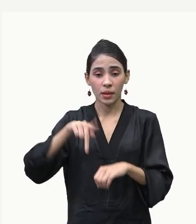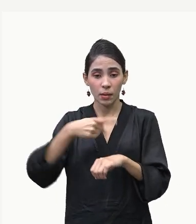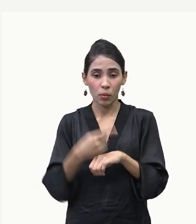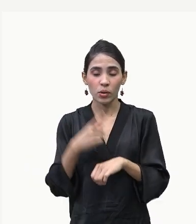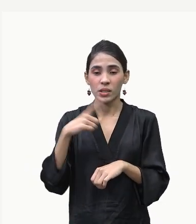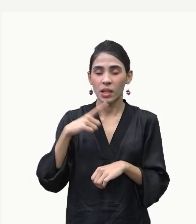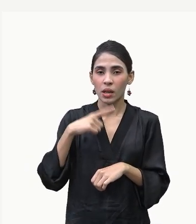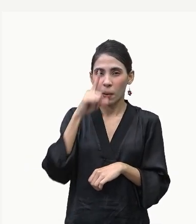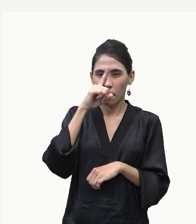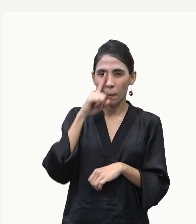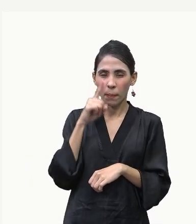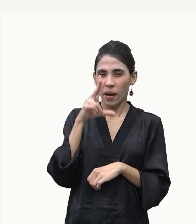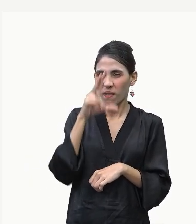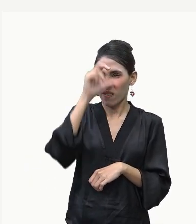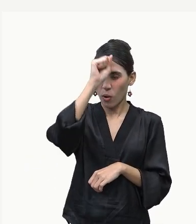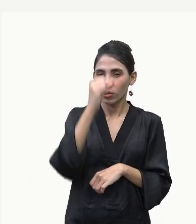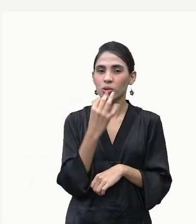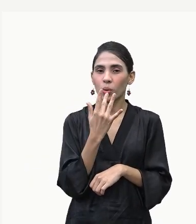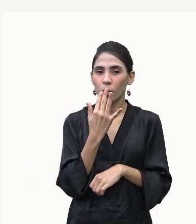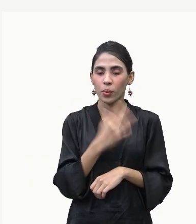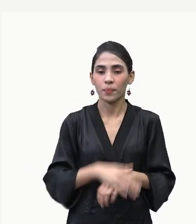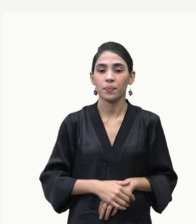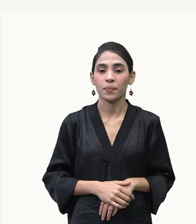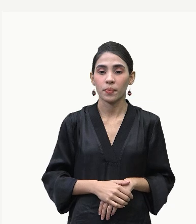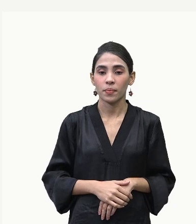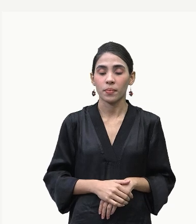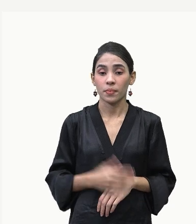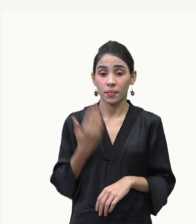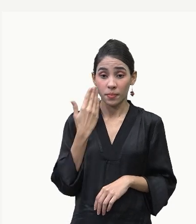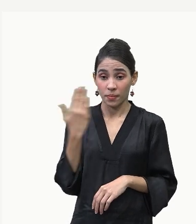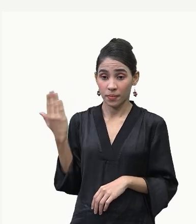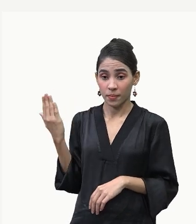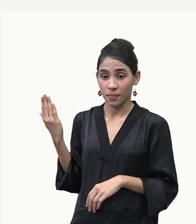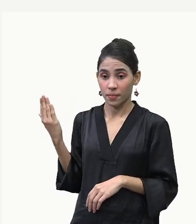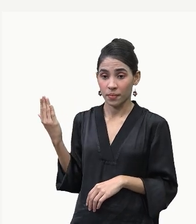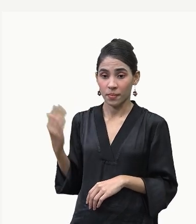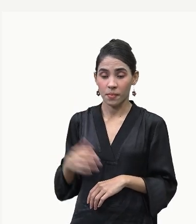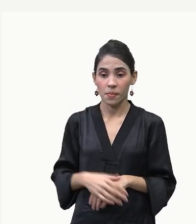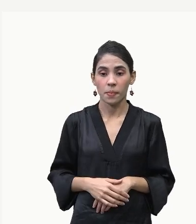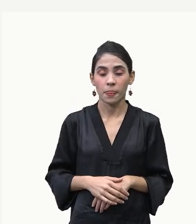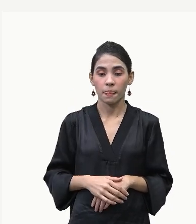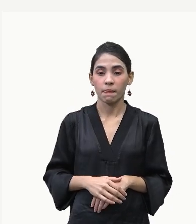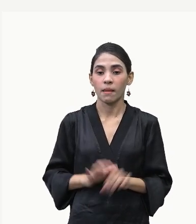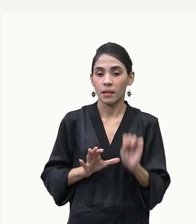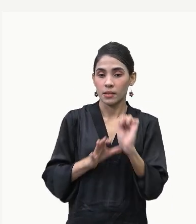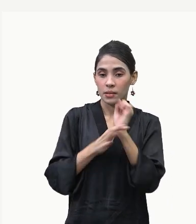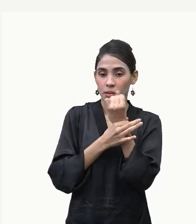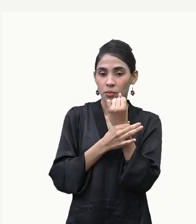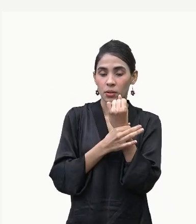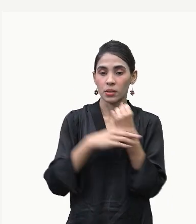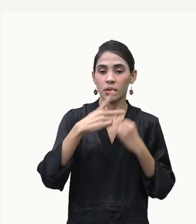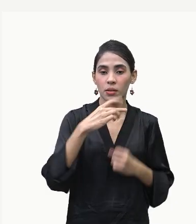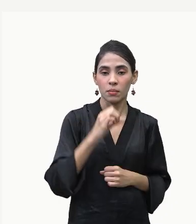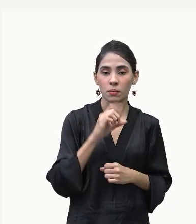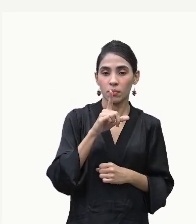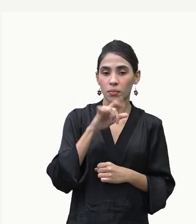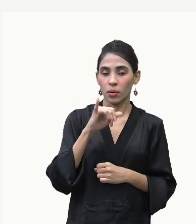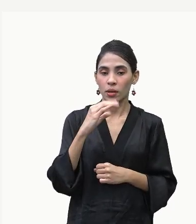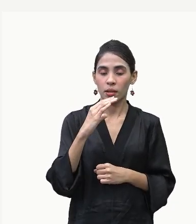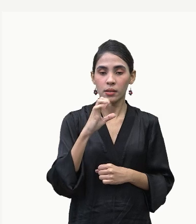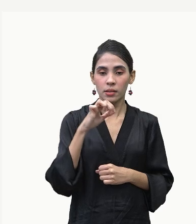mais forte, e aí posso citar essa região aqui como exemplo, fortalecimento do policentrismo,